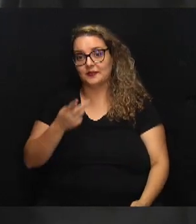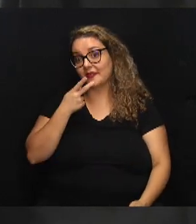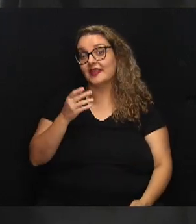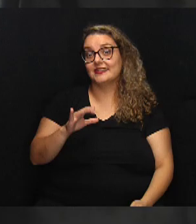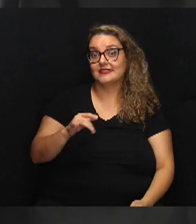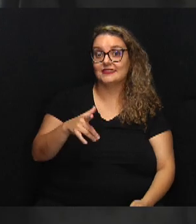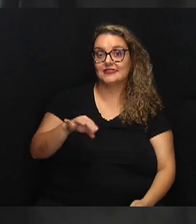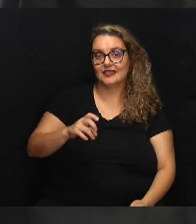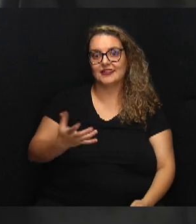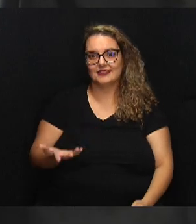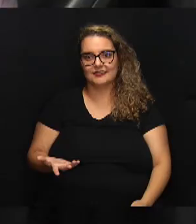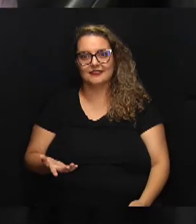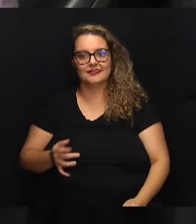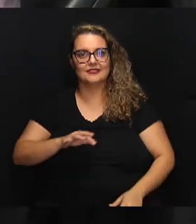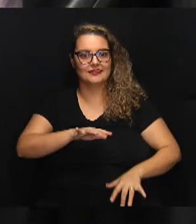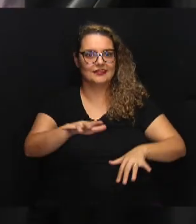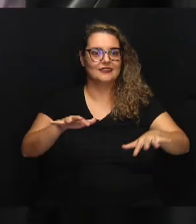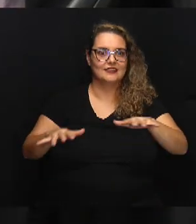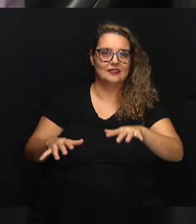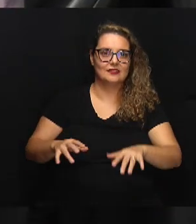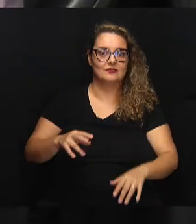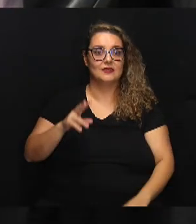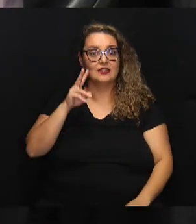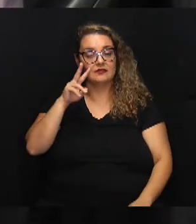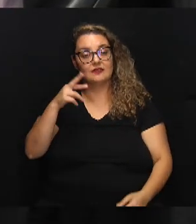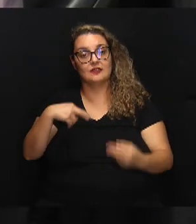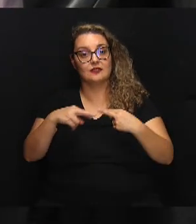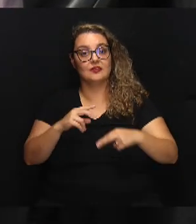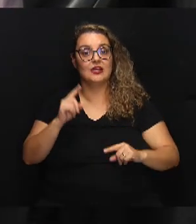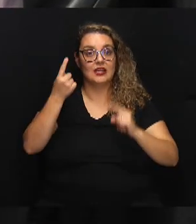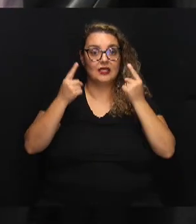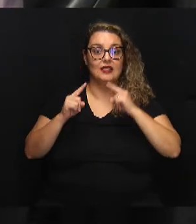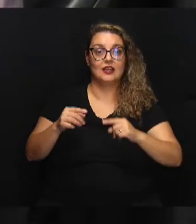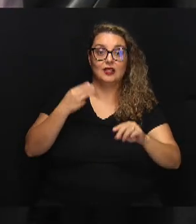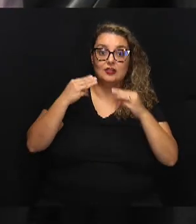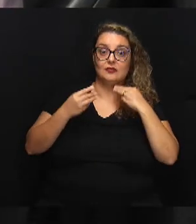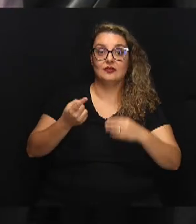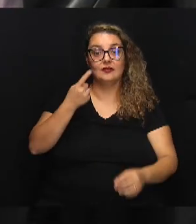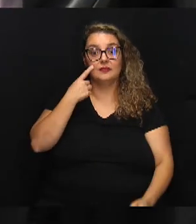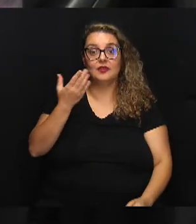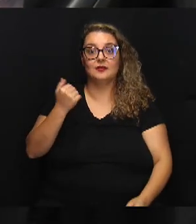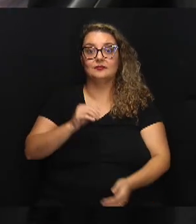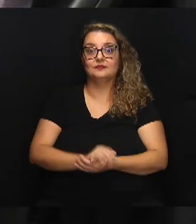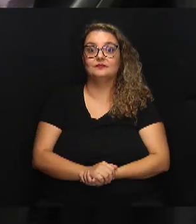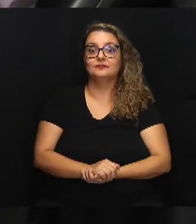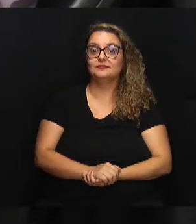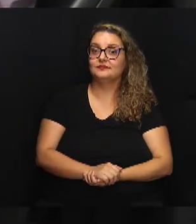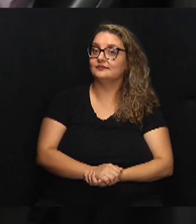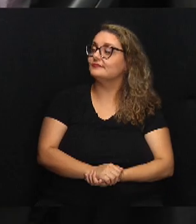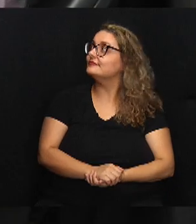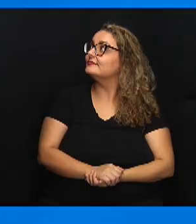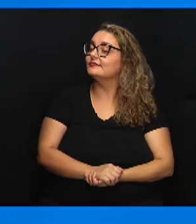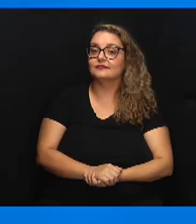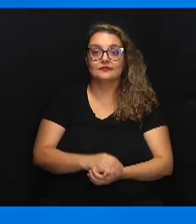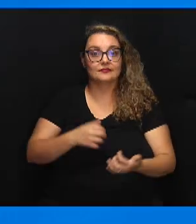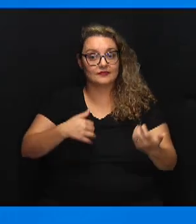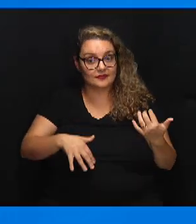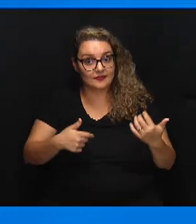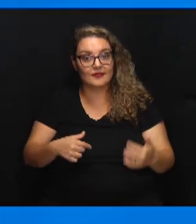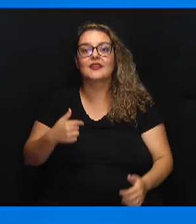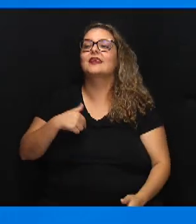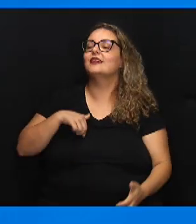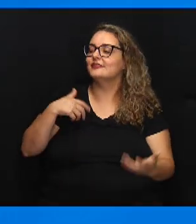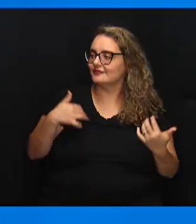então a Mas gente vai rolar ver por mais aí algumas tudo. coisas dessa sua relação com carnaval e com música, hein? Vamos ver. lá. É, Toca violão, eu toco então.